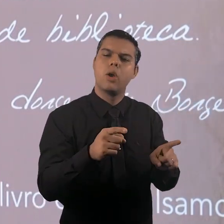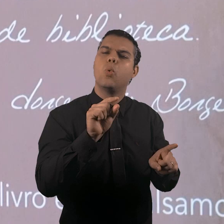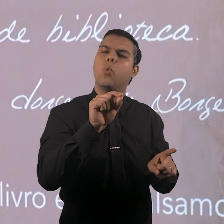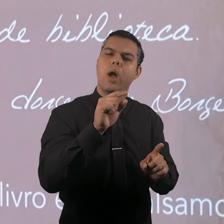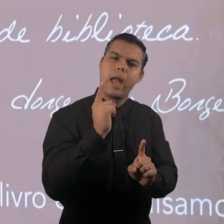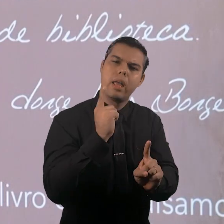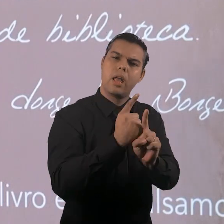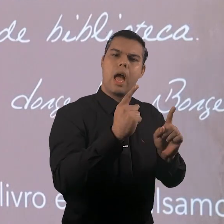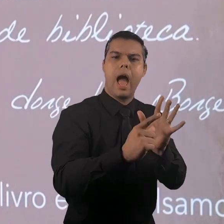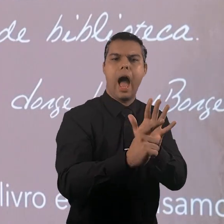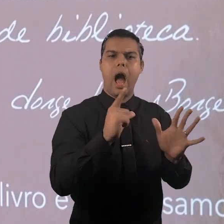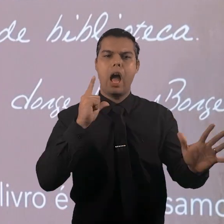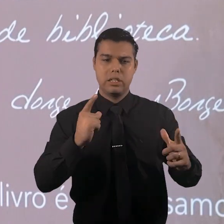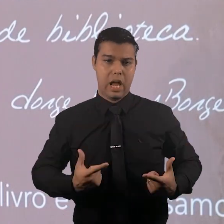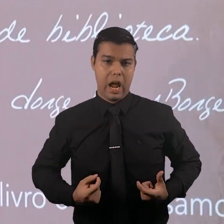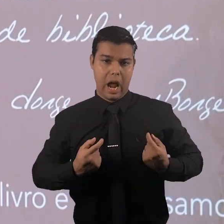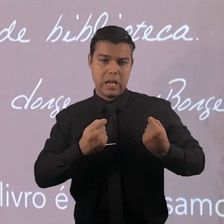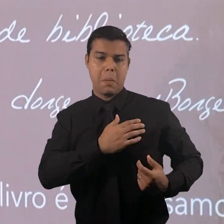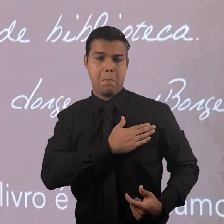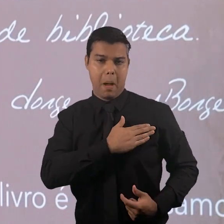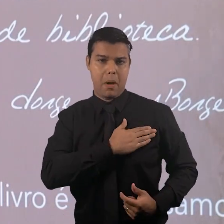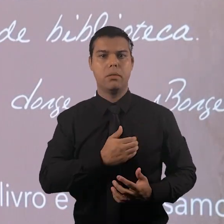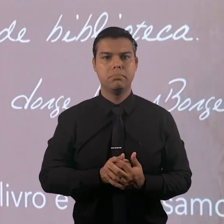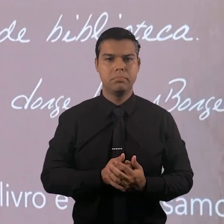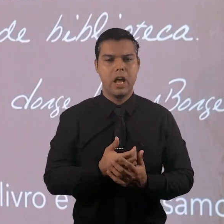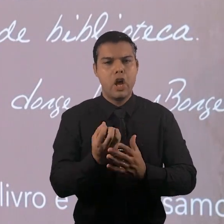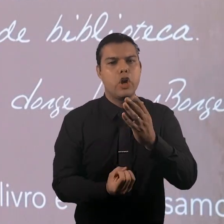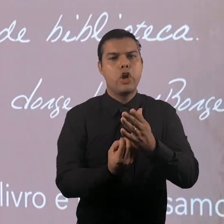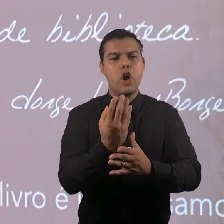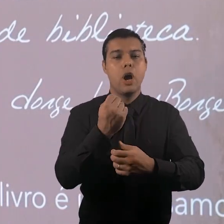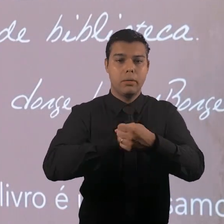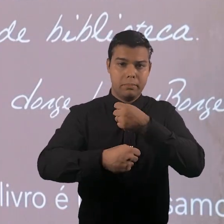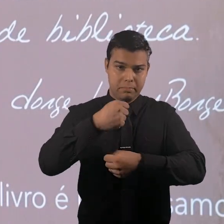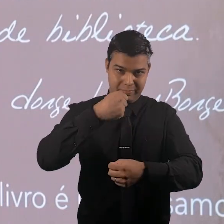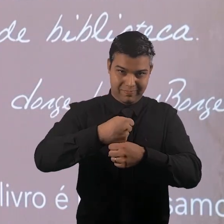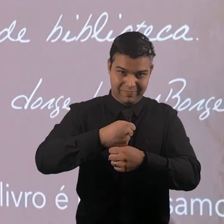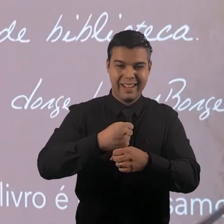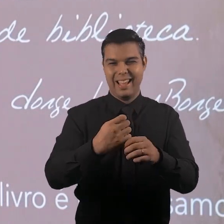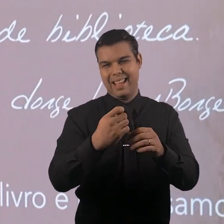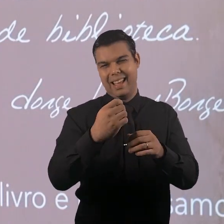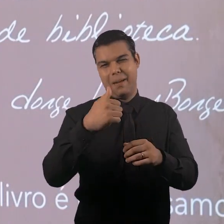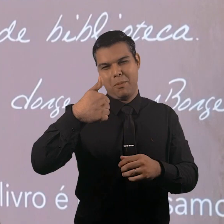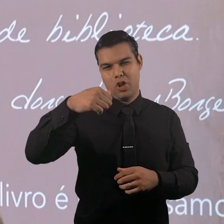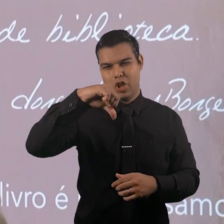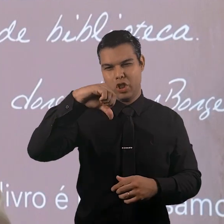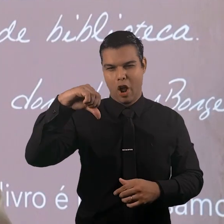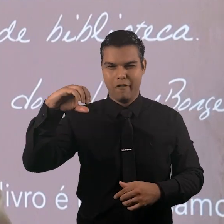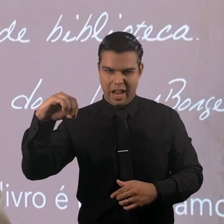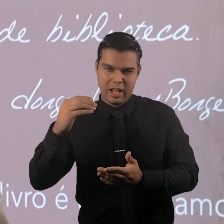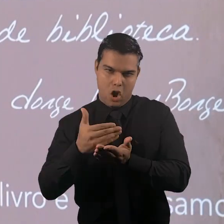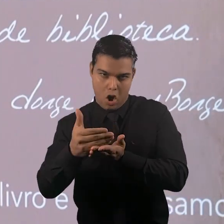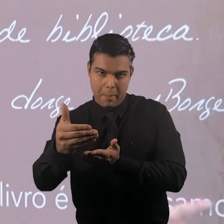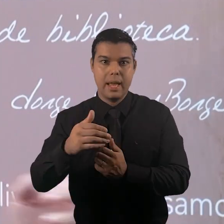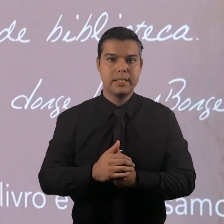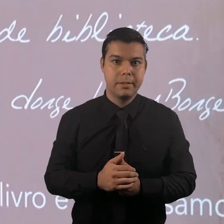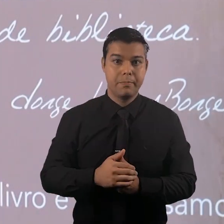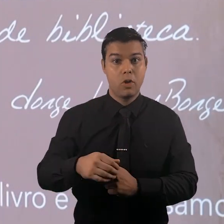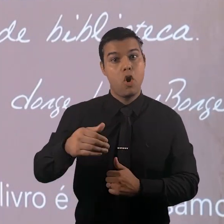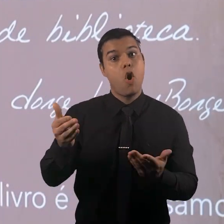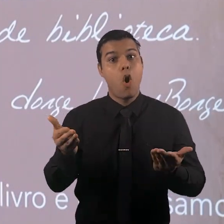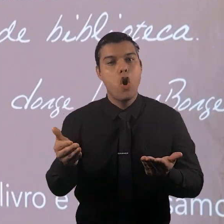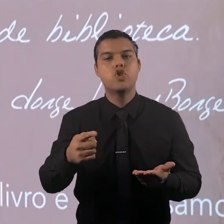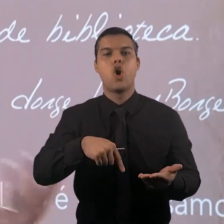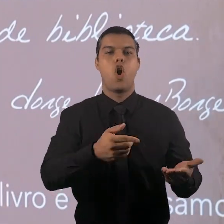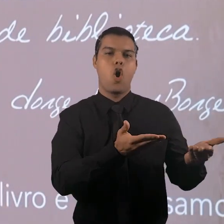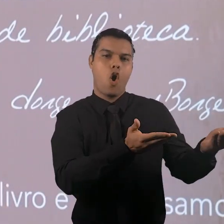para a Prevenção e o Diagnóstico Precoce do Câncer de Mama, criado no início da década de 1990. Convidamos para